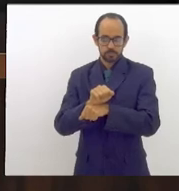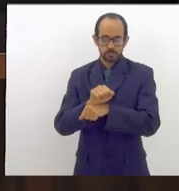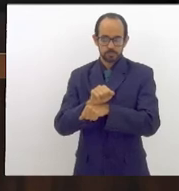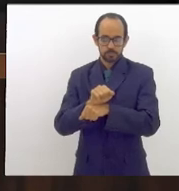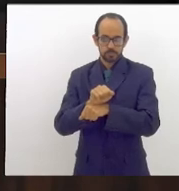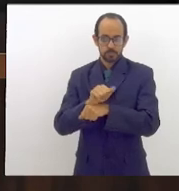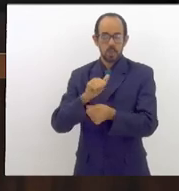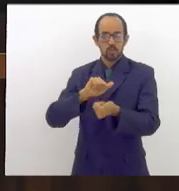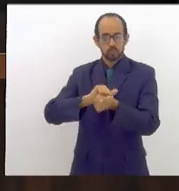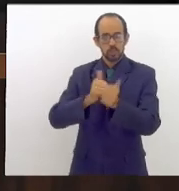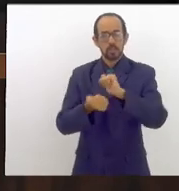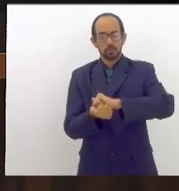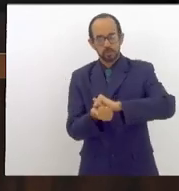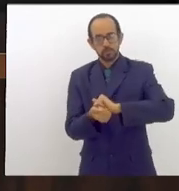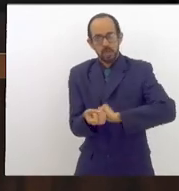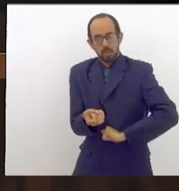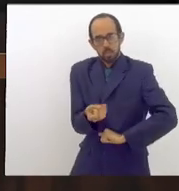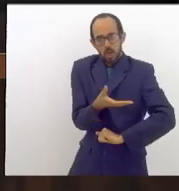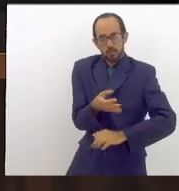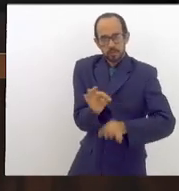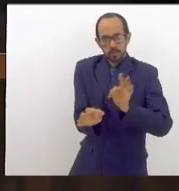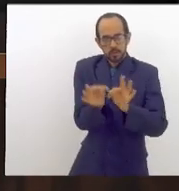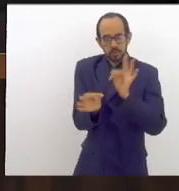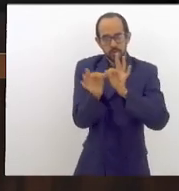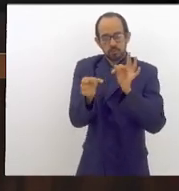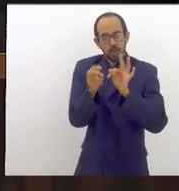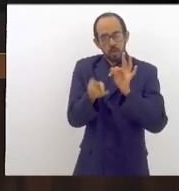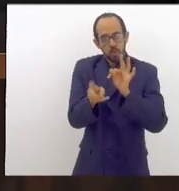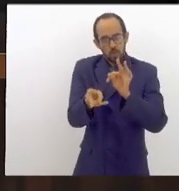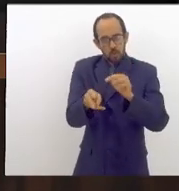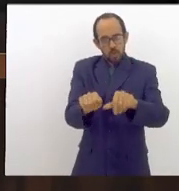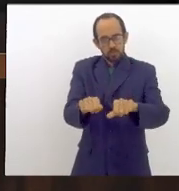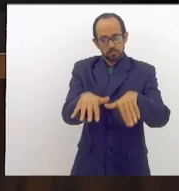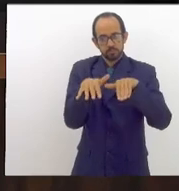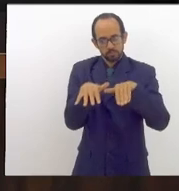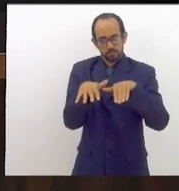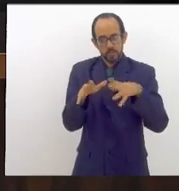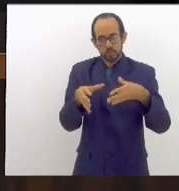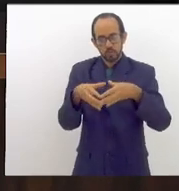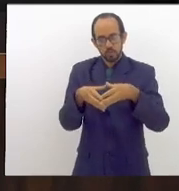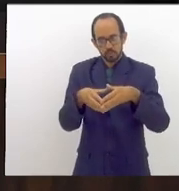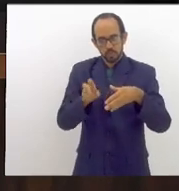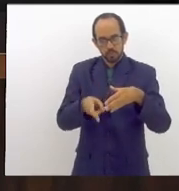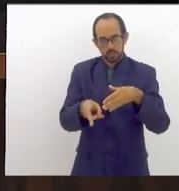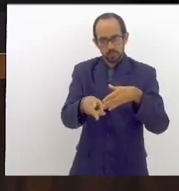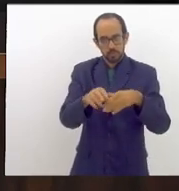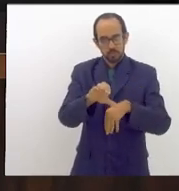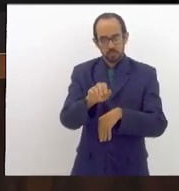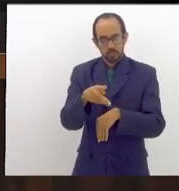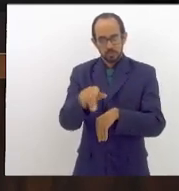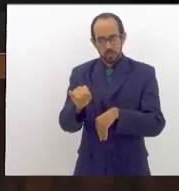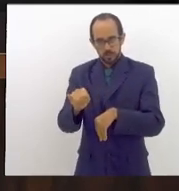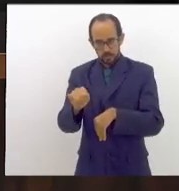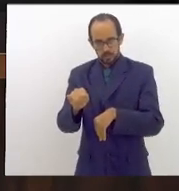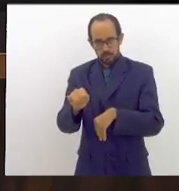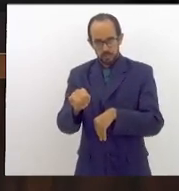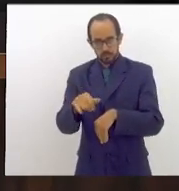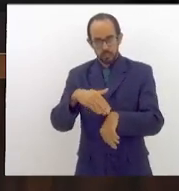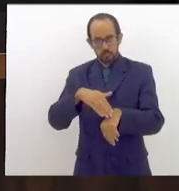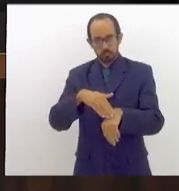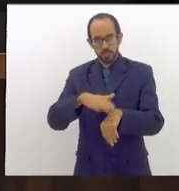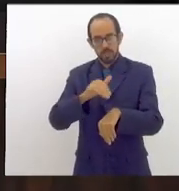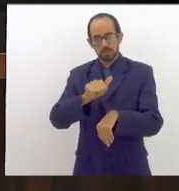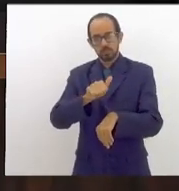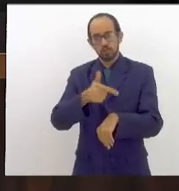nos adaptamos as novas tecnologias para manter o plenário as comissões permanentes as CPI funcionando foram mais de